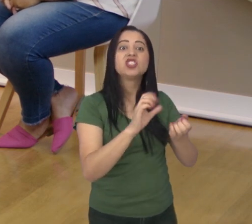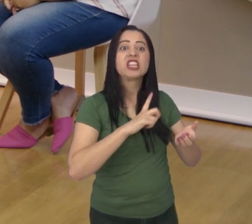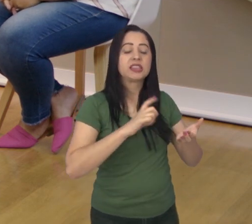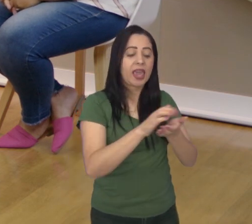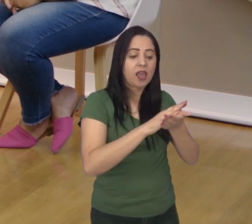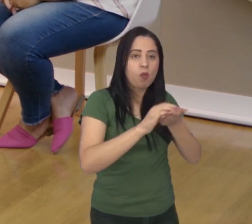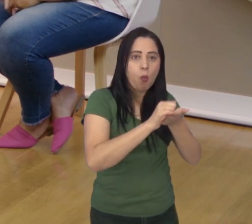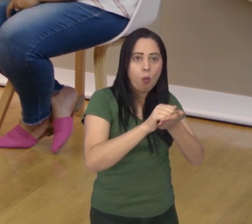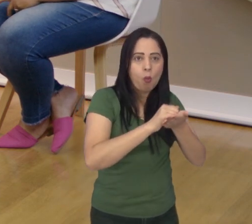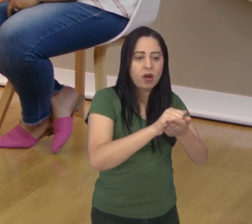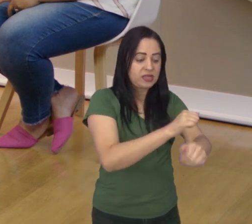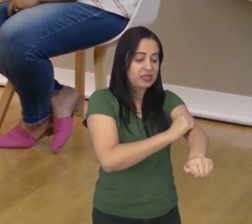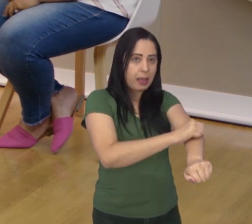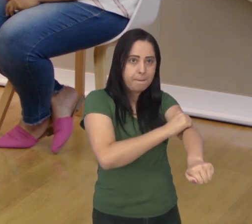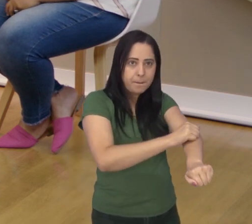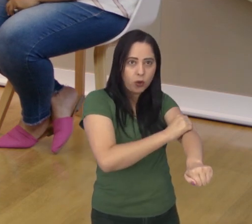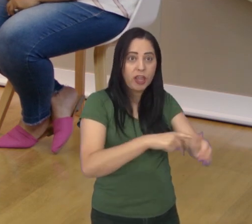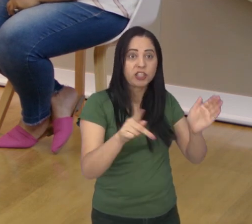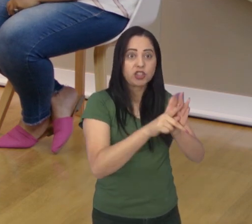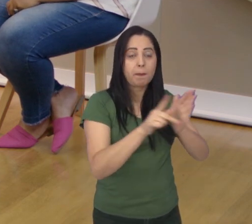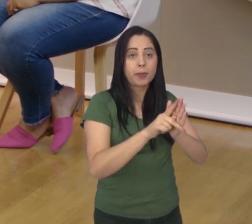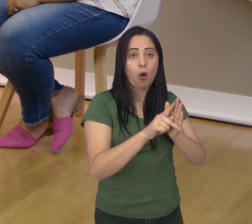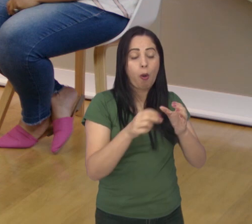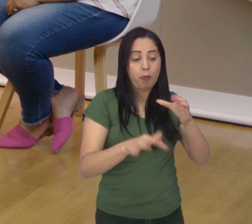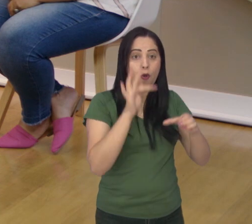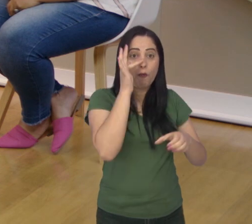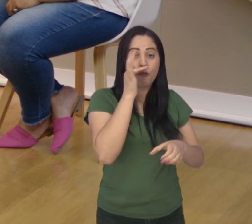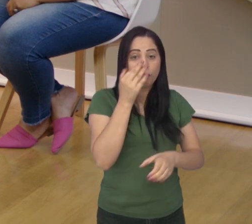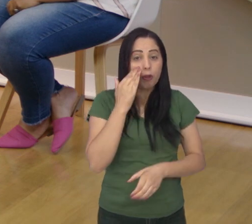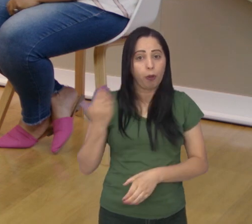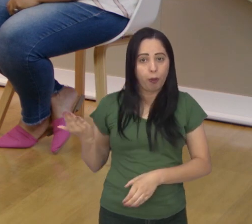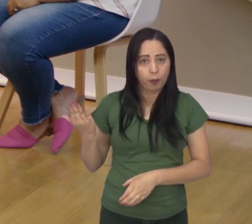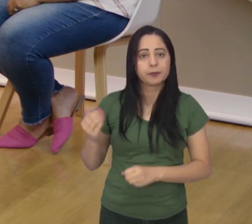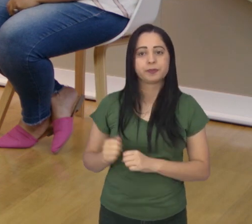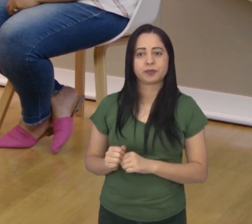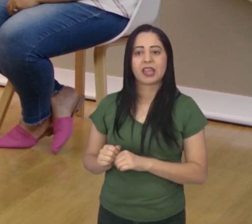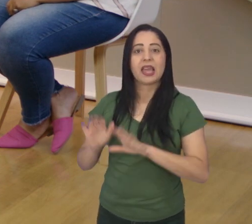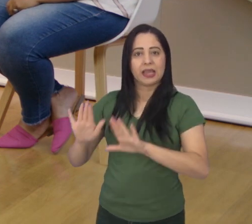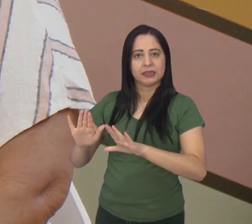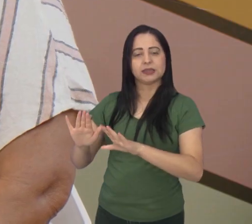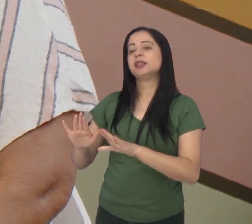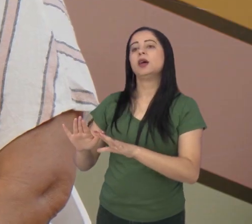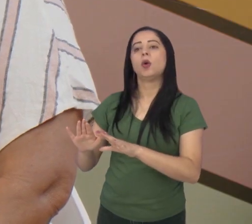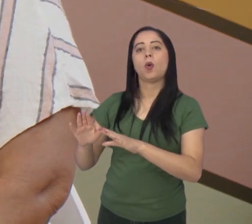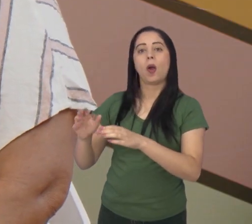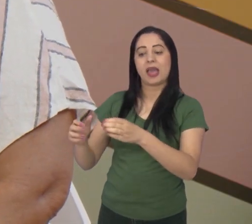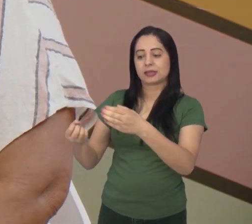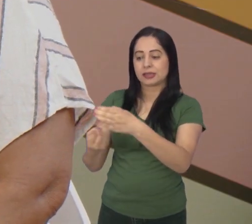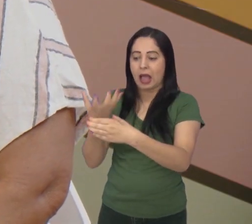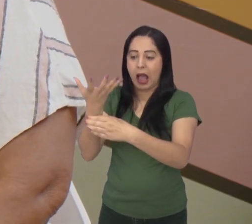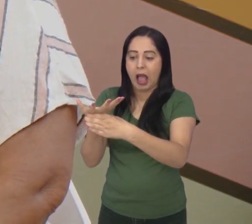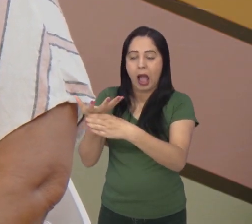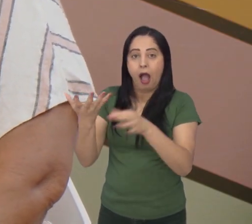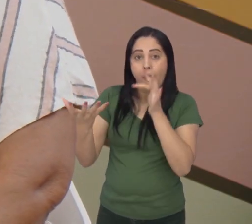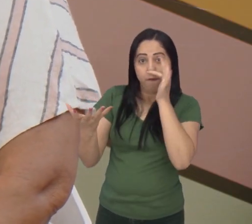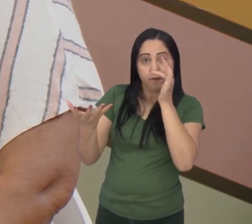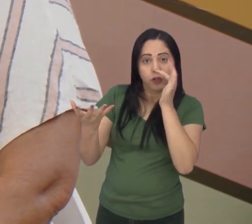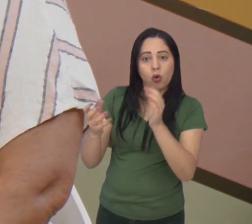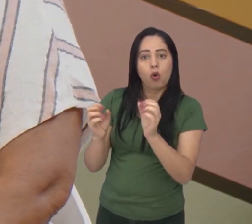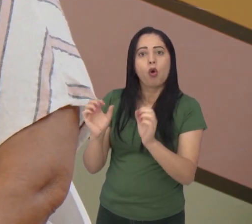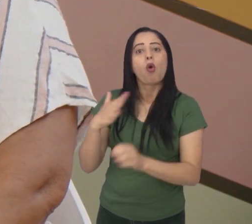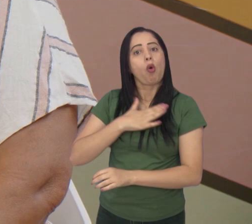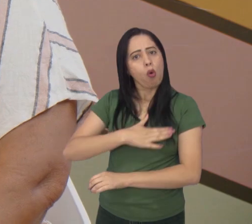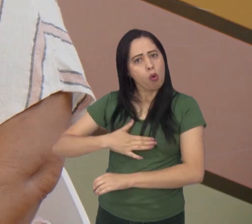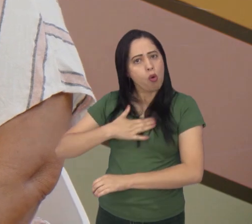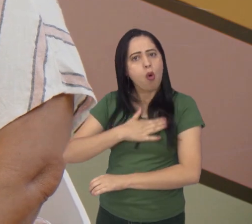lavanda. Muito, por conta do perfume. Shampoo. Então é uma planta de sol pleno, ela é do Mediterrâneo, então ela gosta de altitude, mas ela também vai